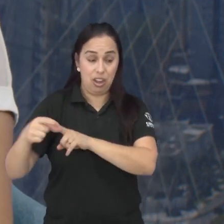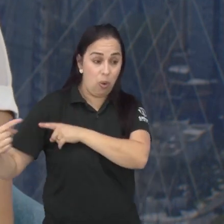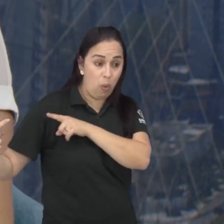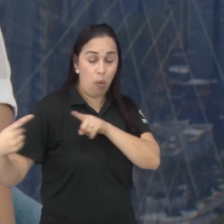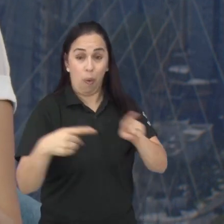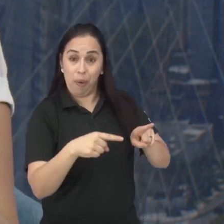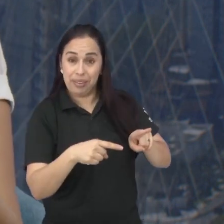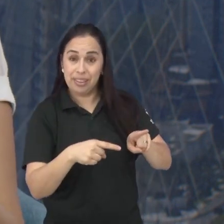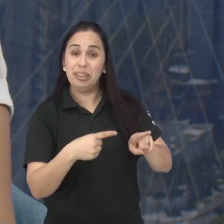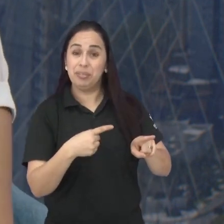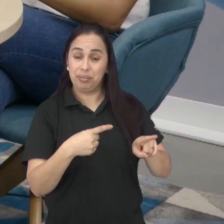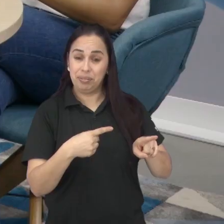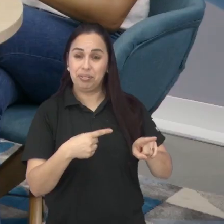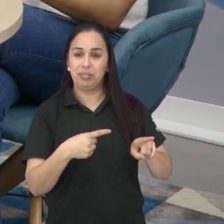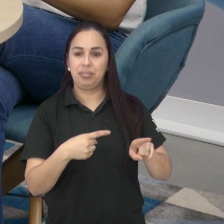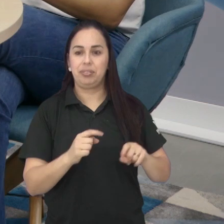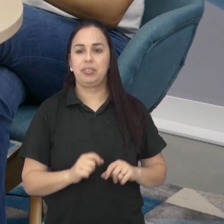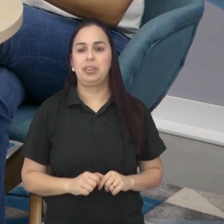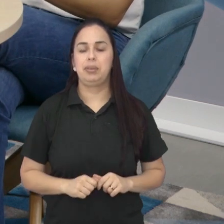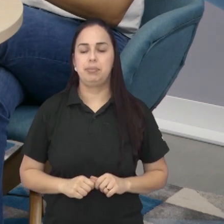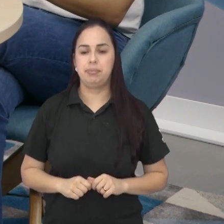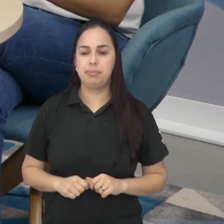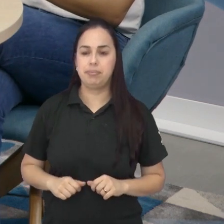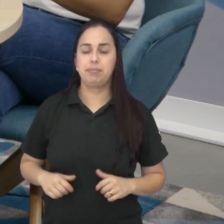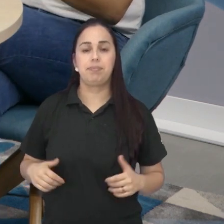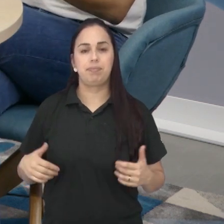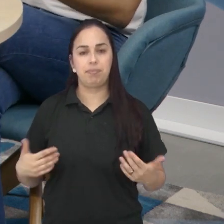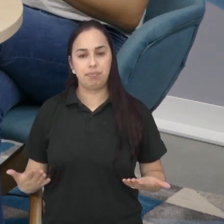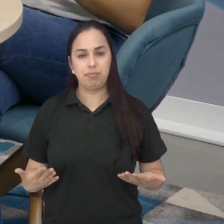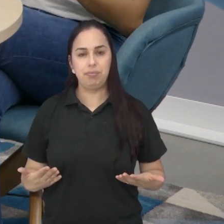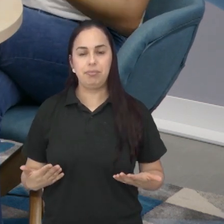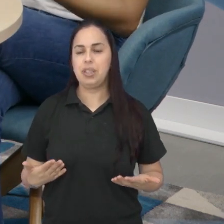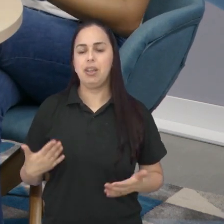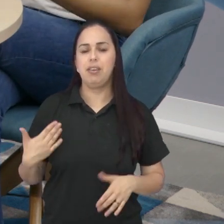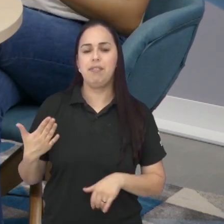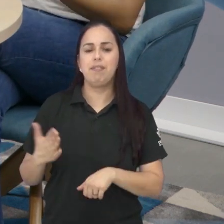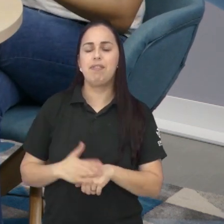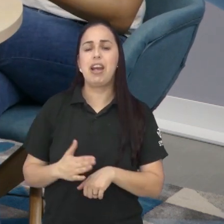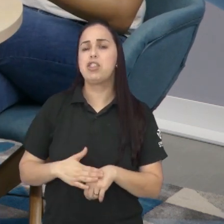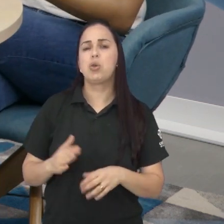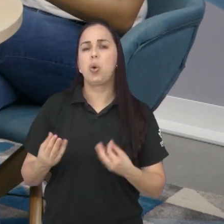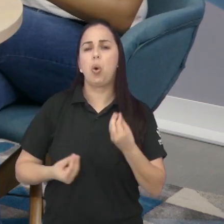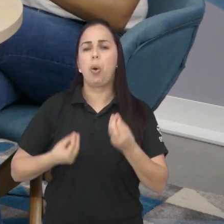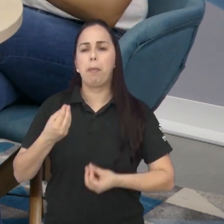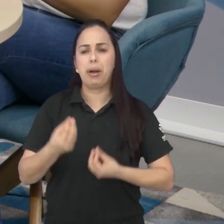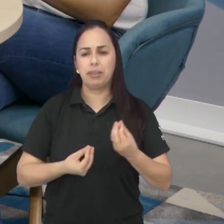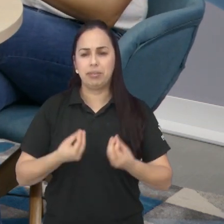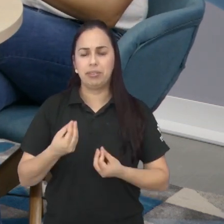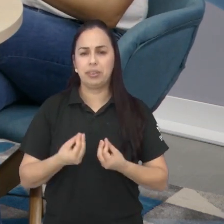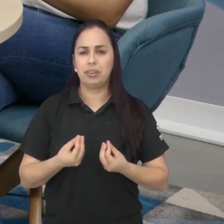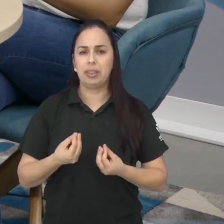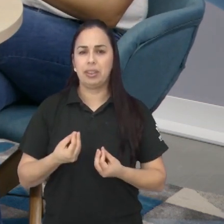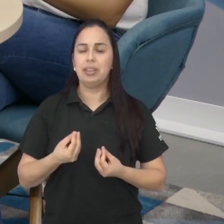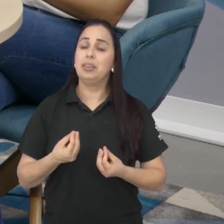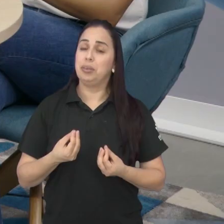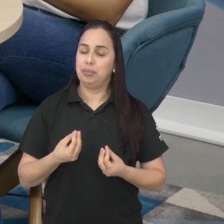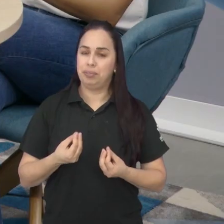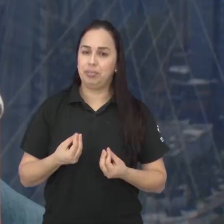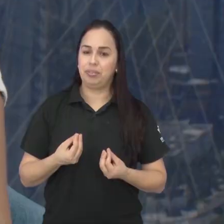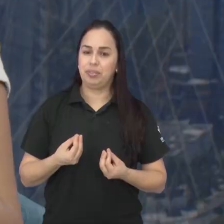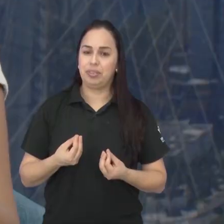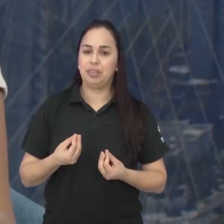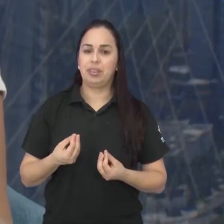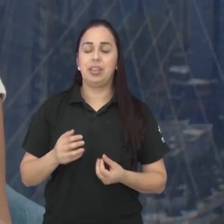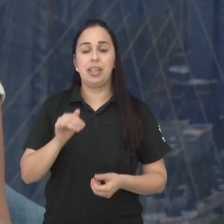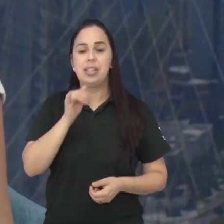né? Contrária a essa existência. E aí, como que isso se faz? Se faz a partir dessa ordem competitiva, né? Que